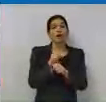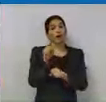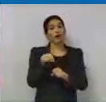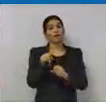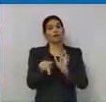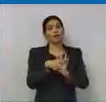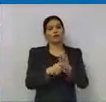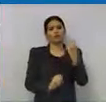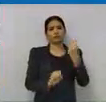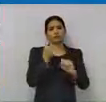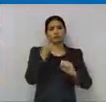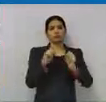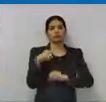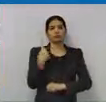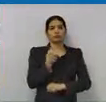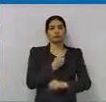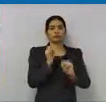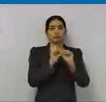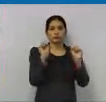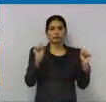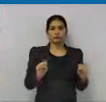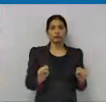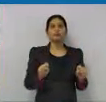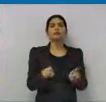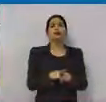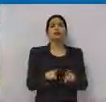sistemas, a colocação de